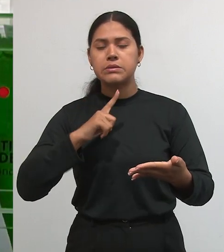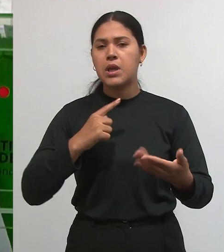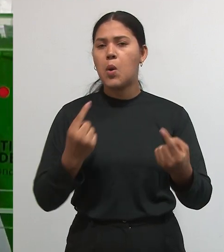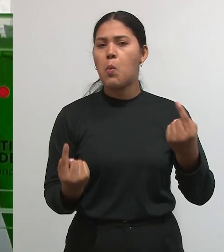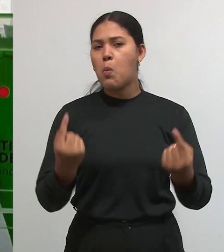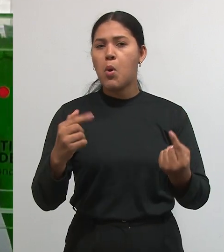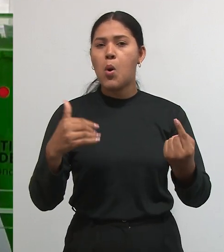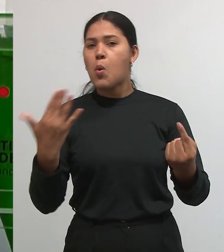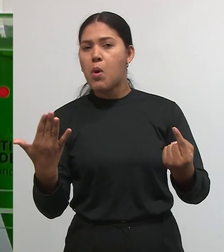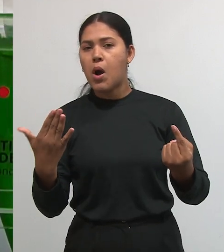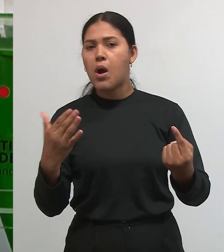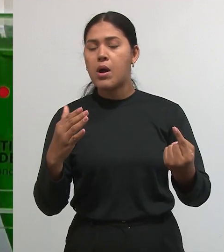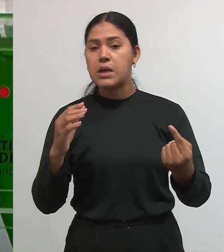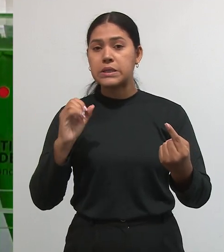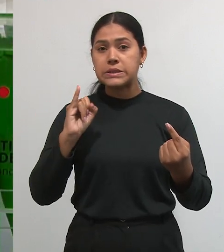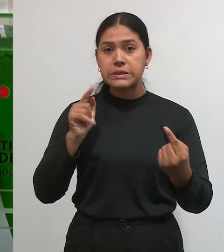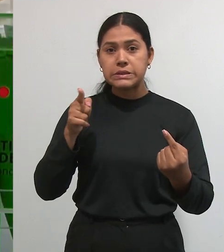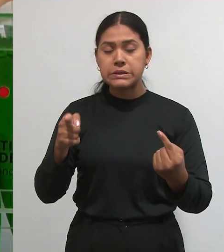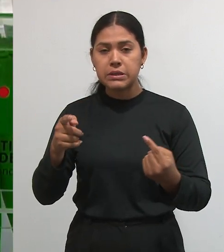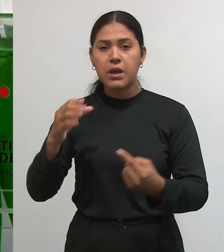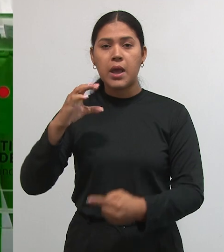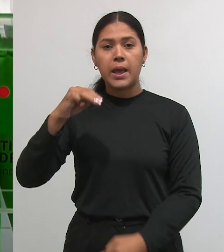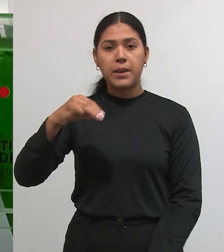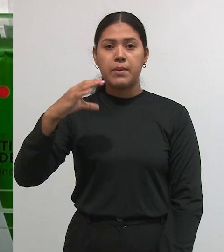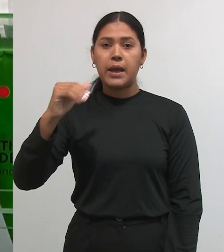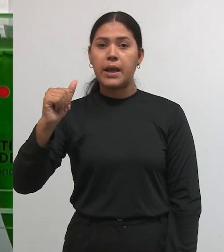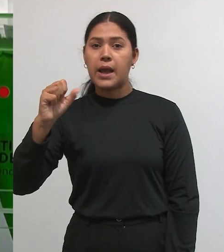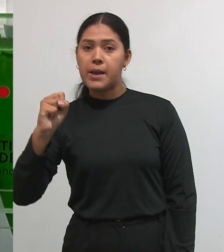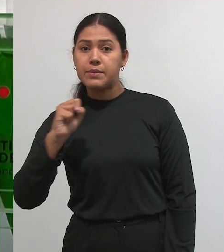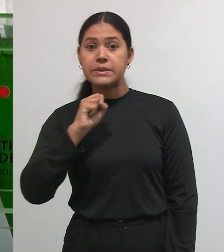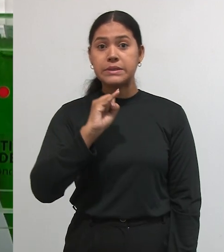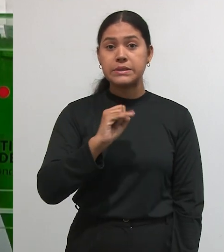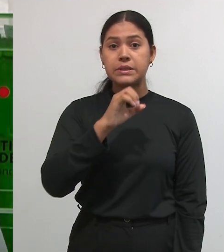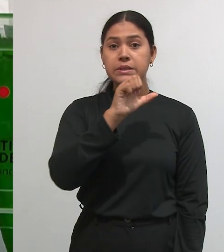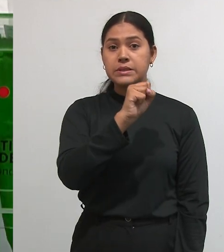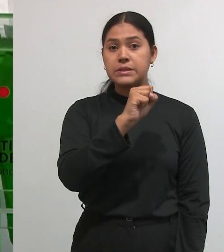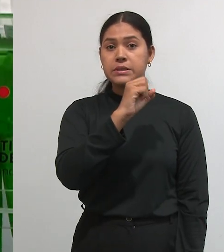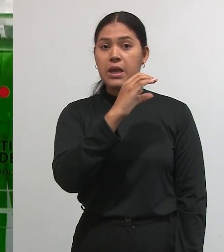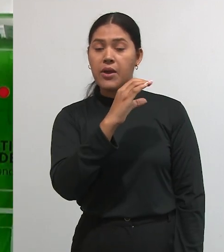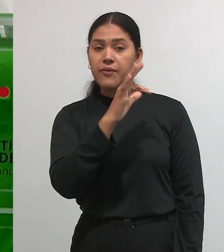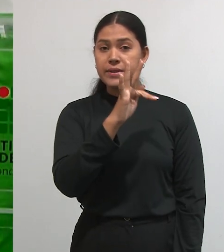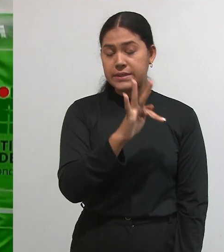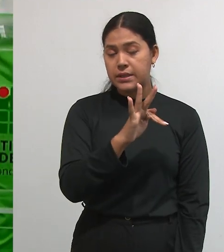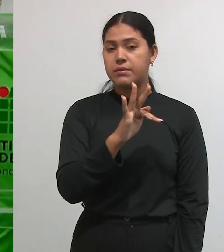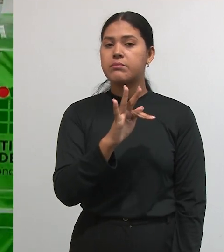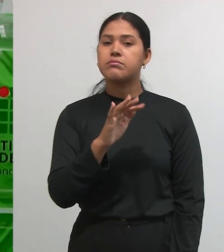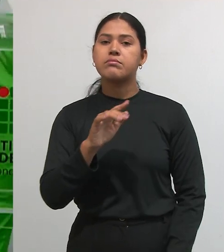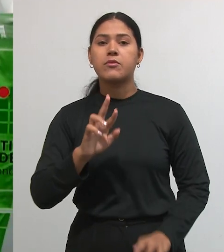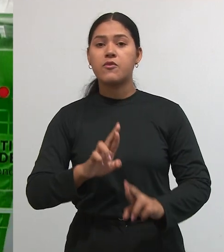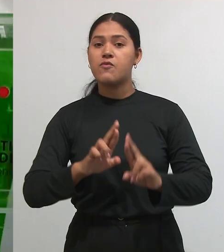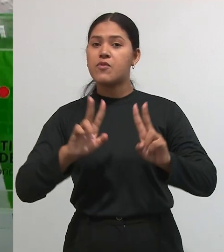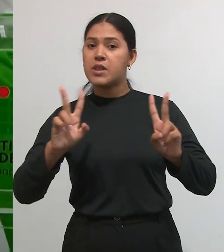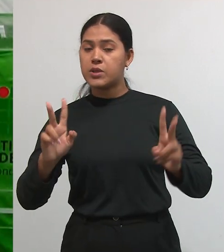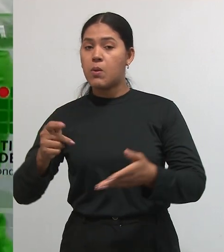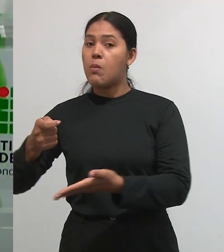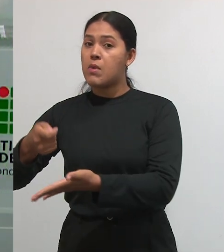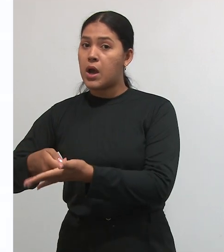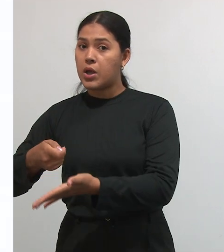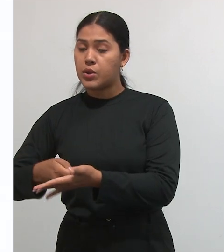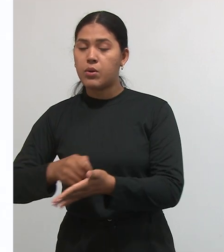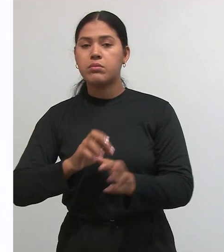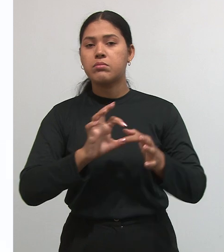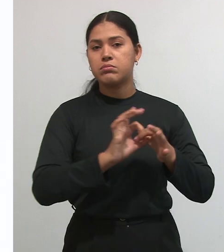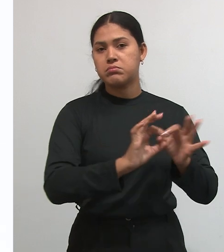ocorrer, perguntar, conforme MCAS, obrigatório, conforme CFC, facultativo. E tem um outro detalhe